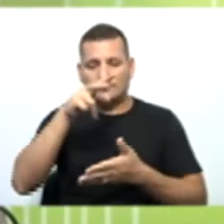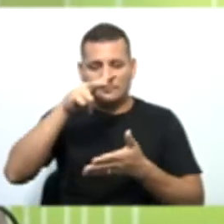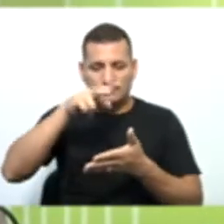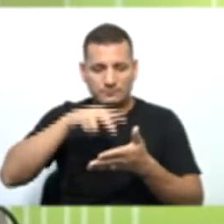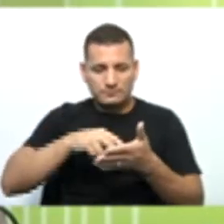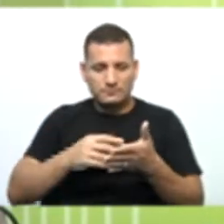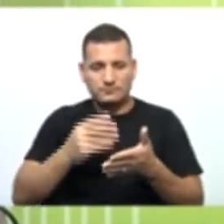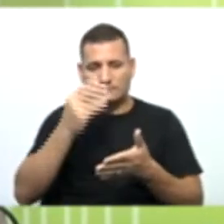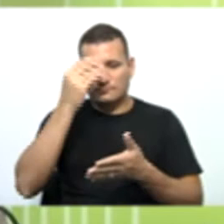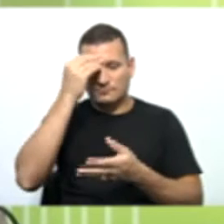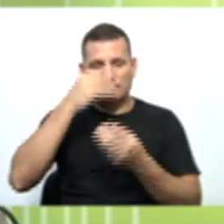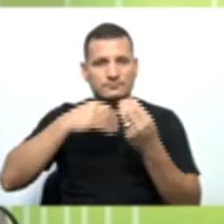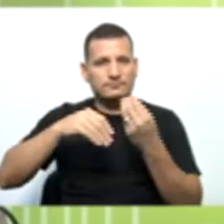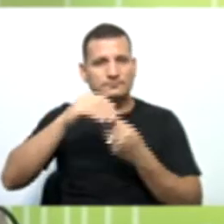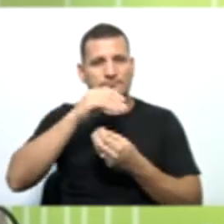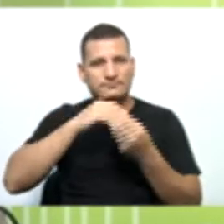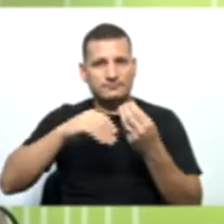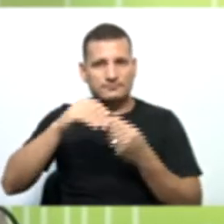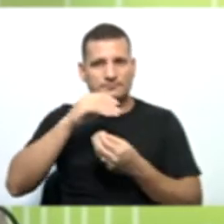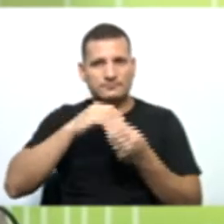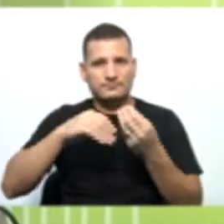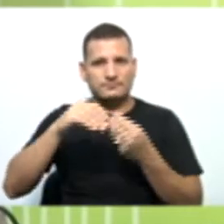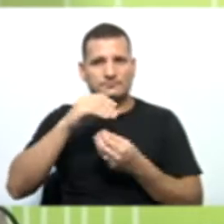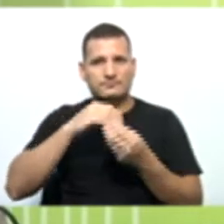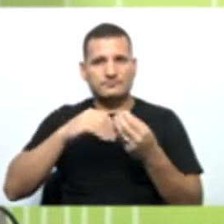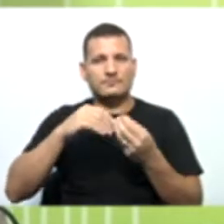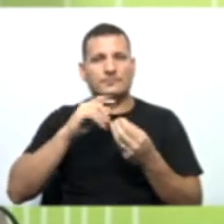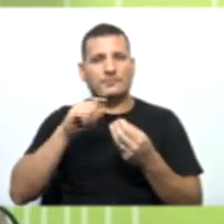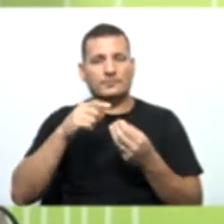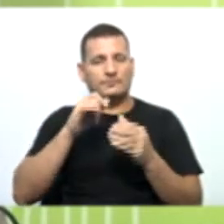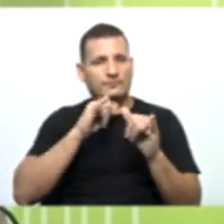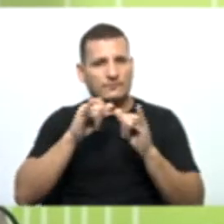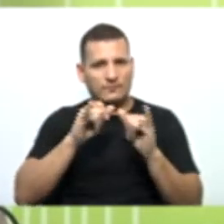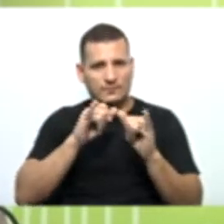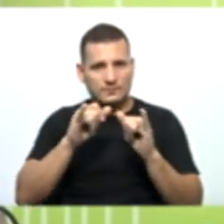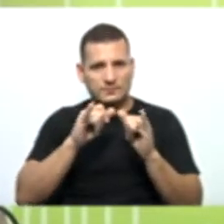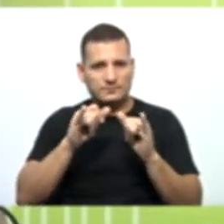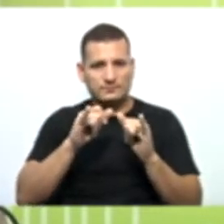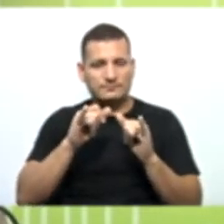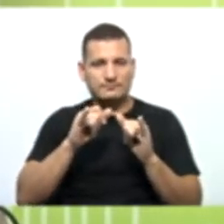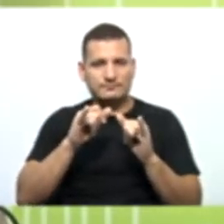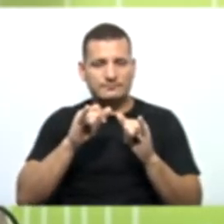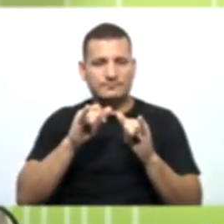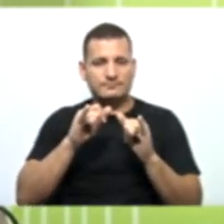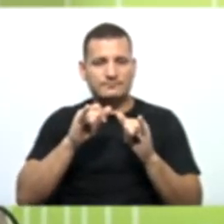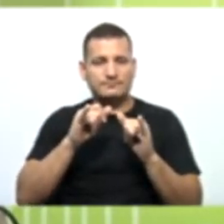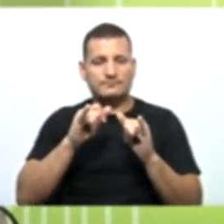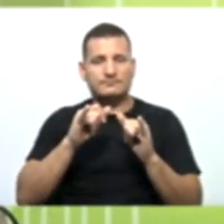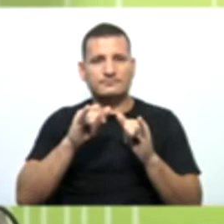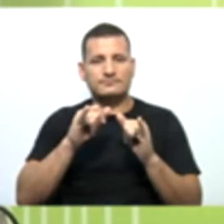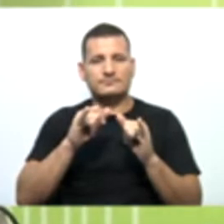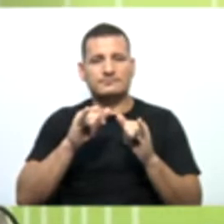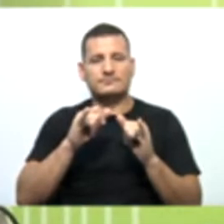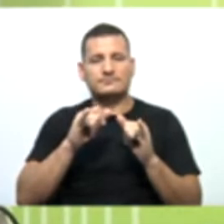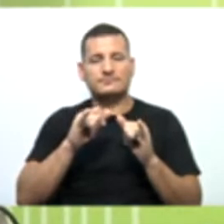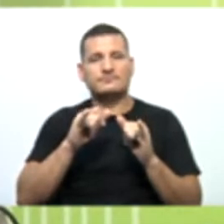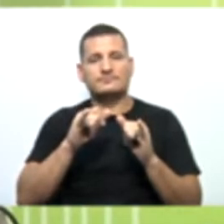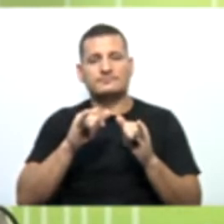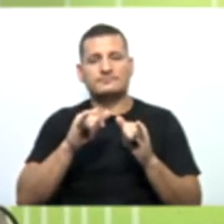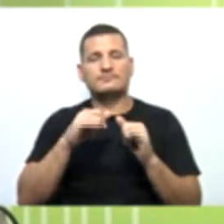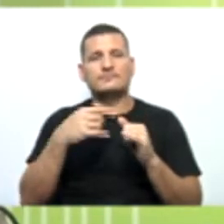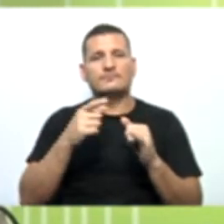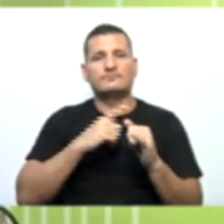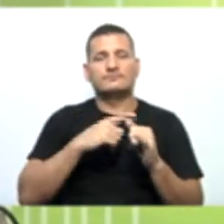vai ter que interpretar, vai ter que transformar isso aqui em informação. Então automaticamente passou o quê?